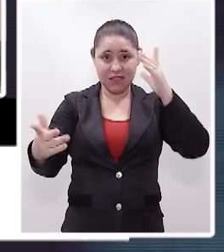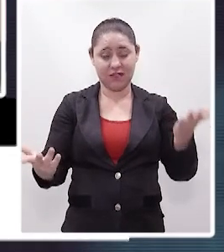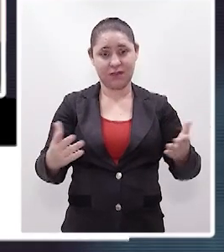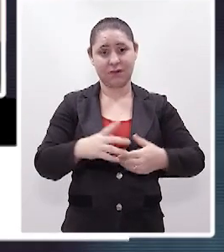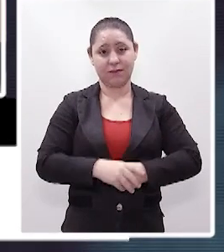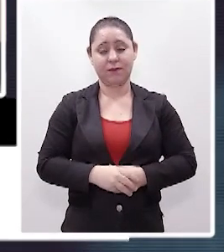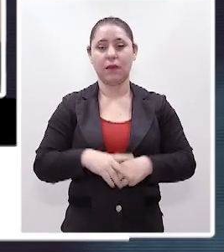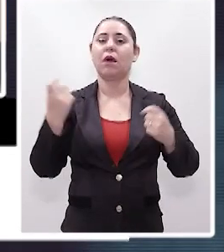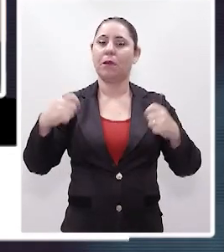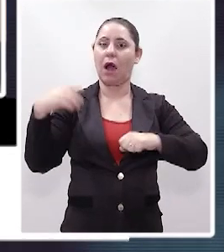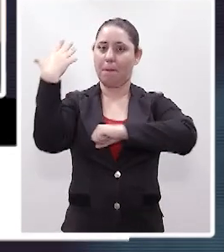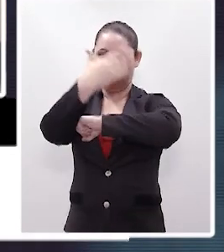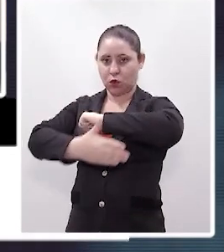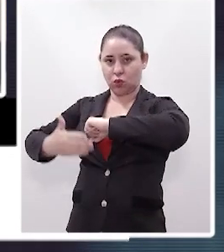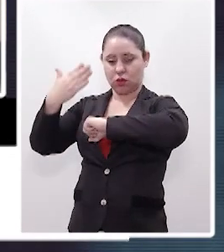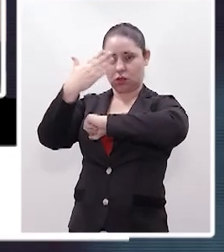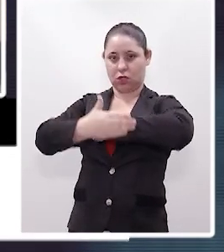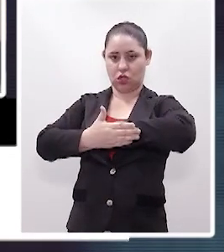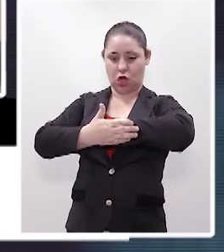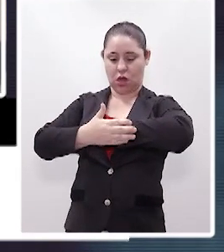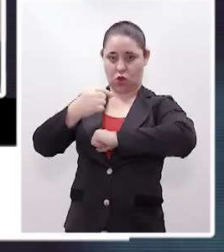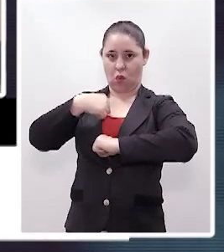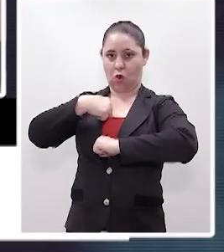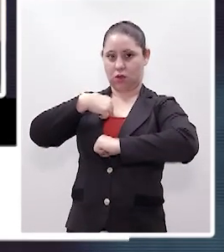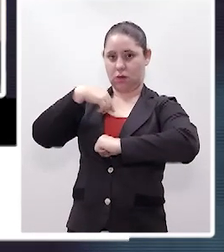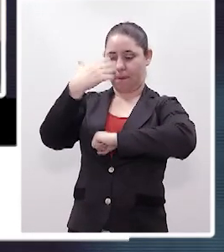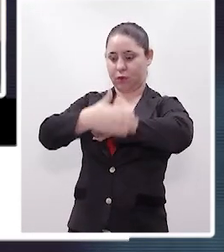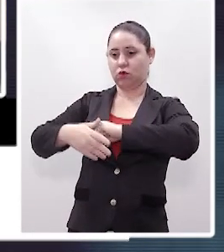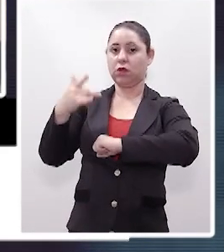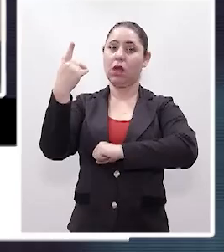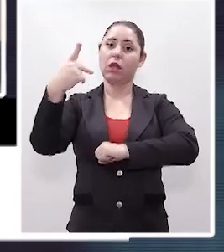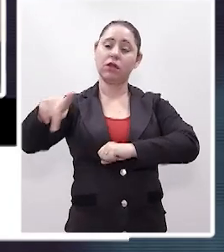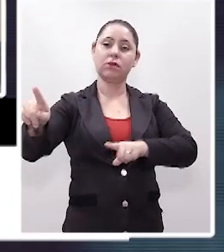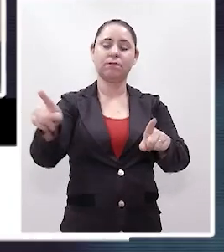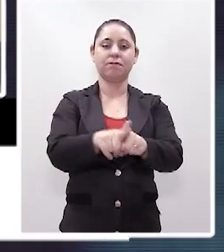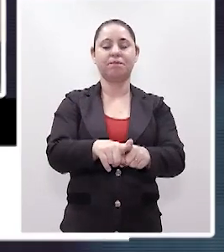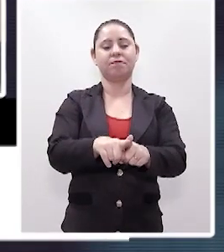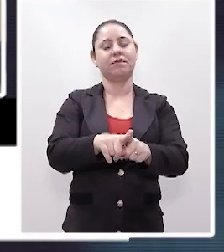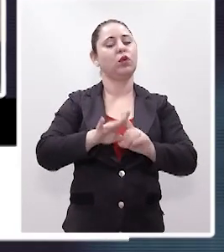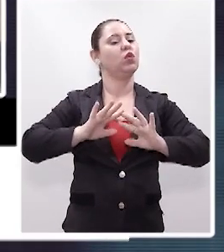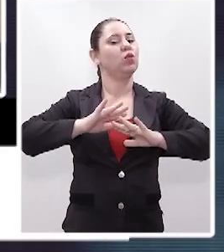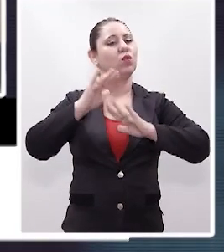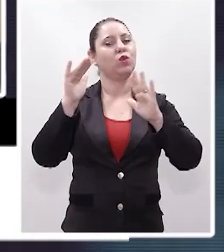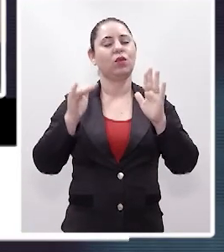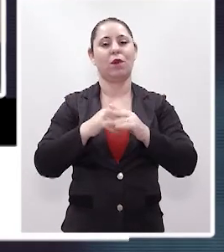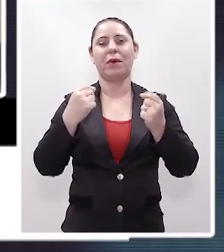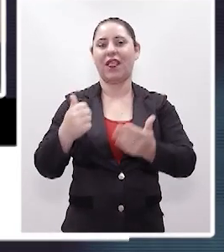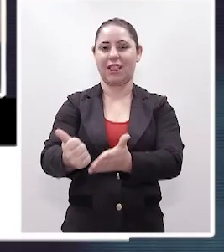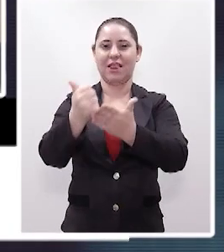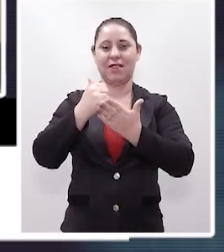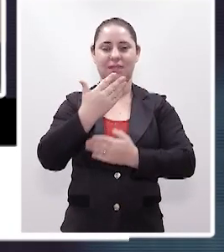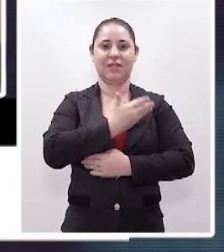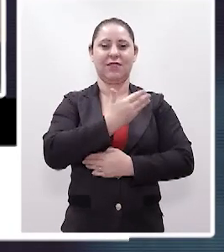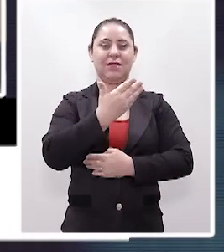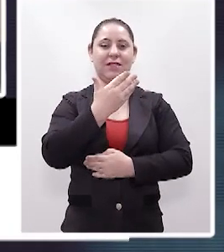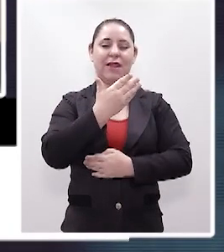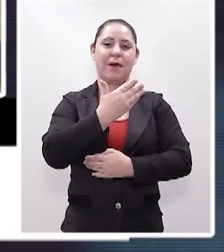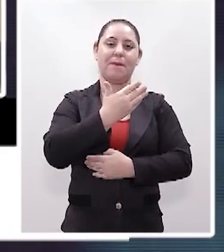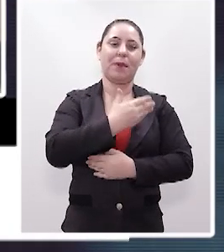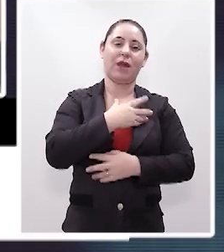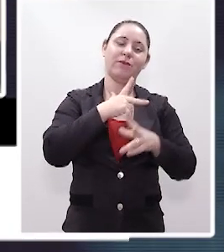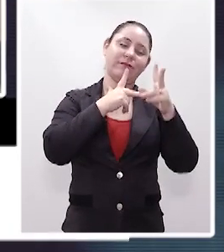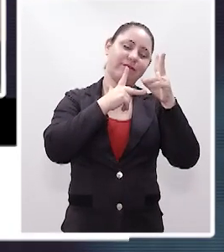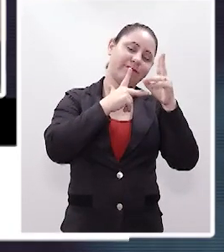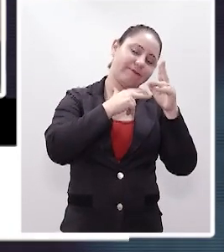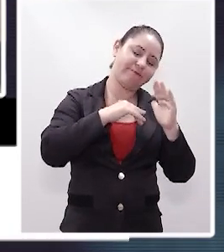criança. A gente tem que nos proteger e proteger eles também. Então, assim, até isso, porque já quer trazer o